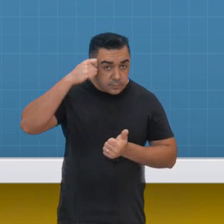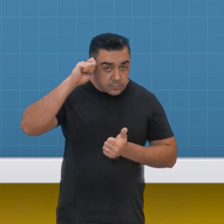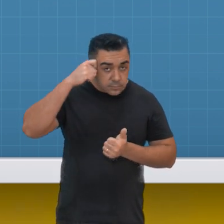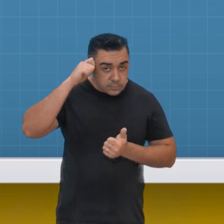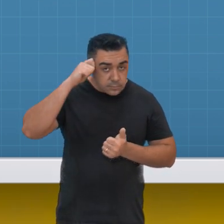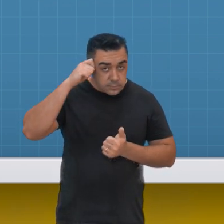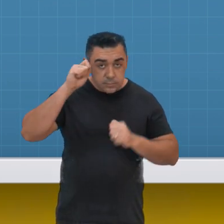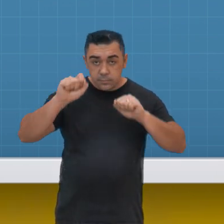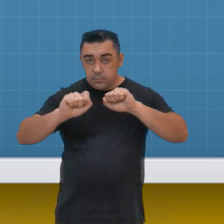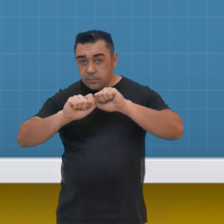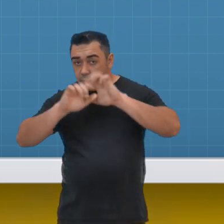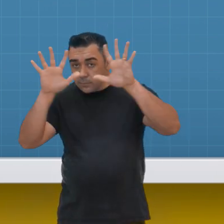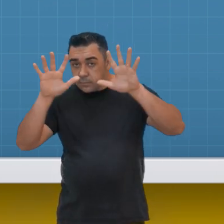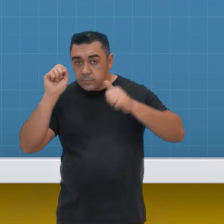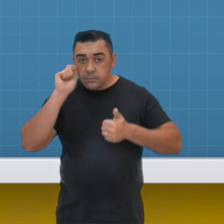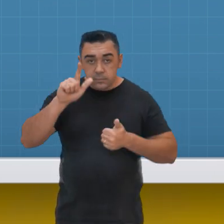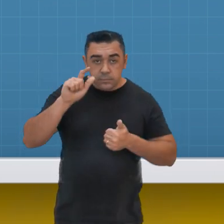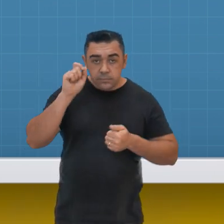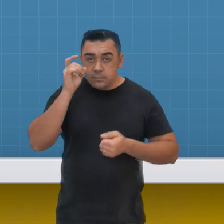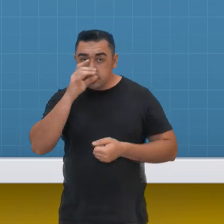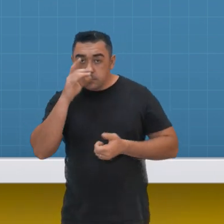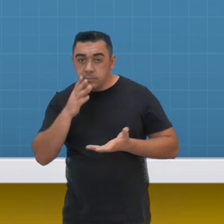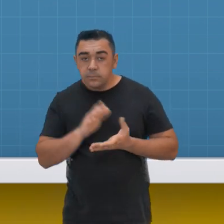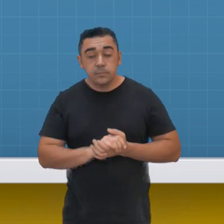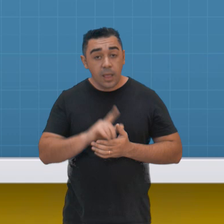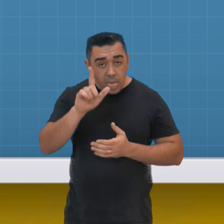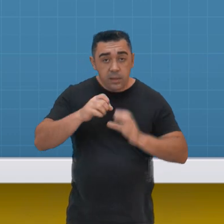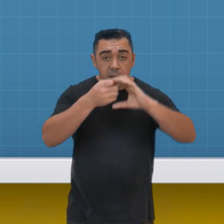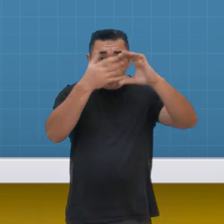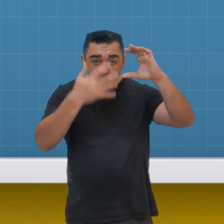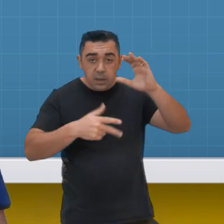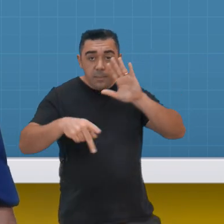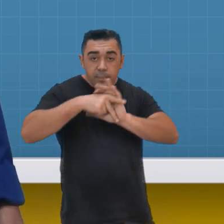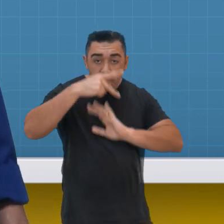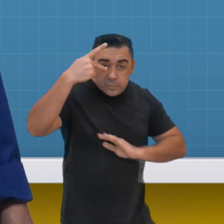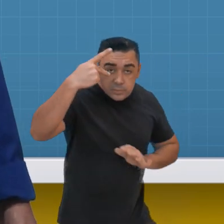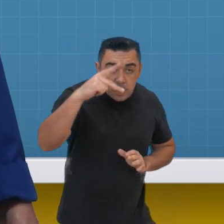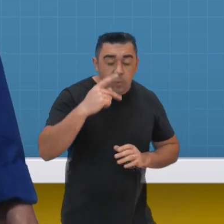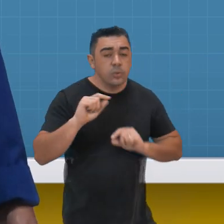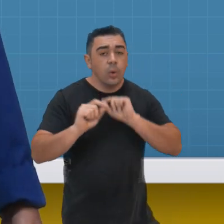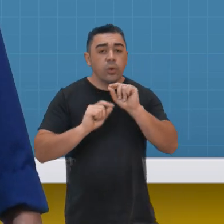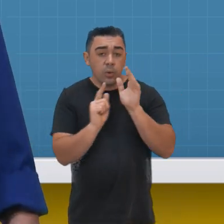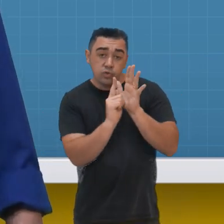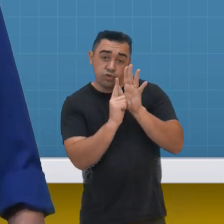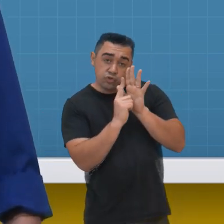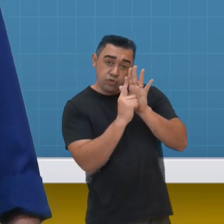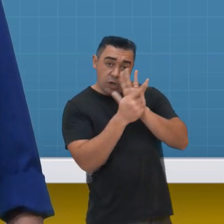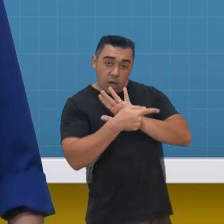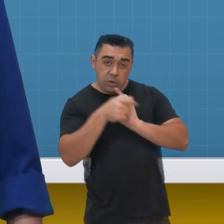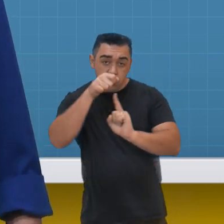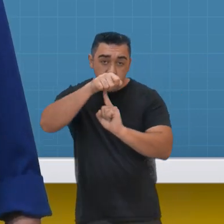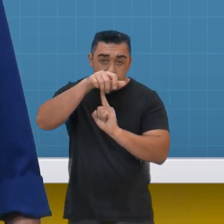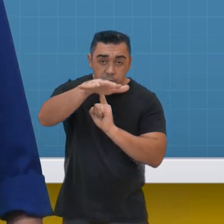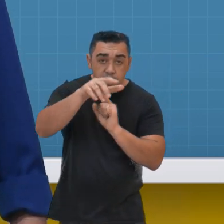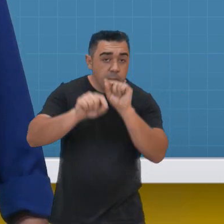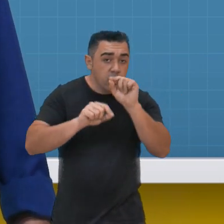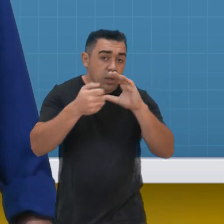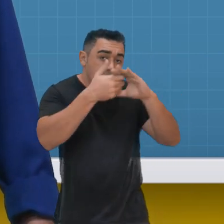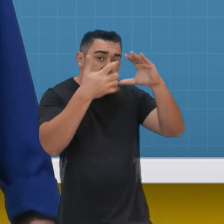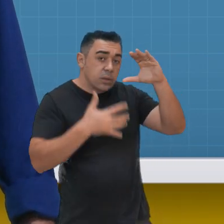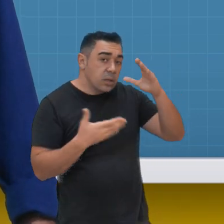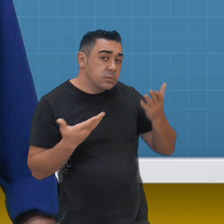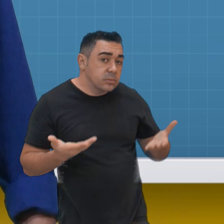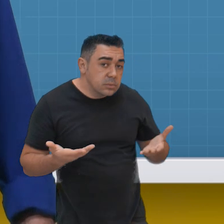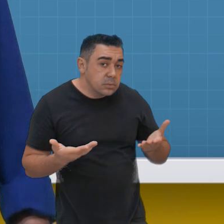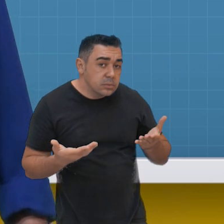escuros? São claros? Isso é sua característica, então é próprio de você. O que é próprio do